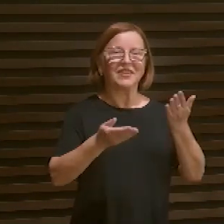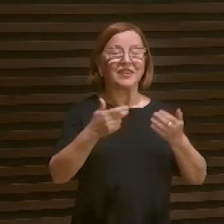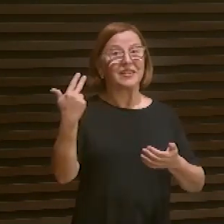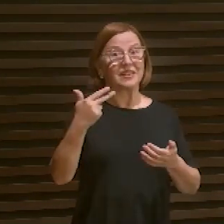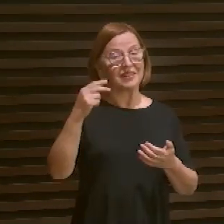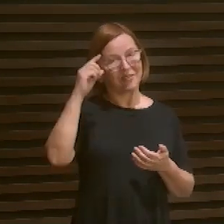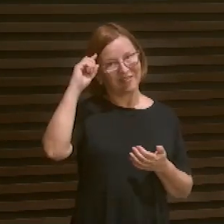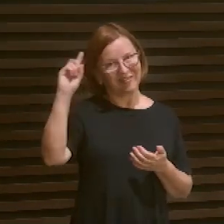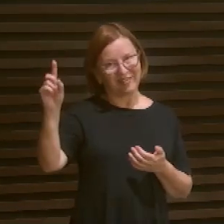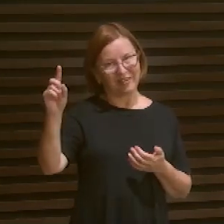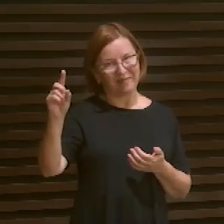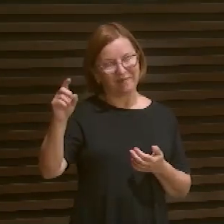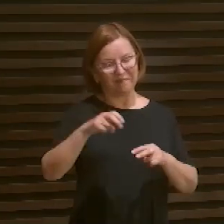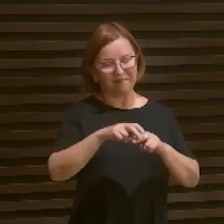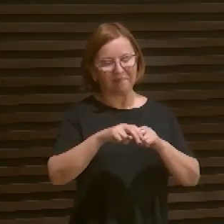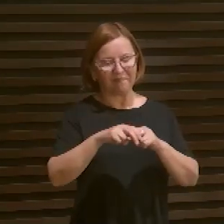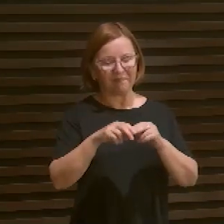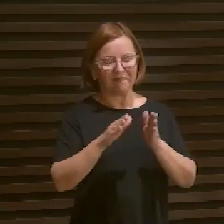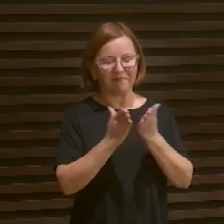tem a súmula do Evangelho.